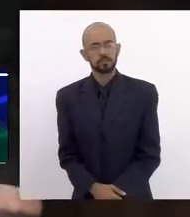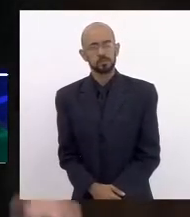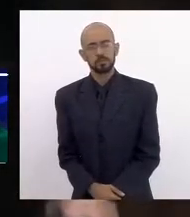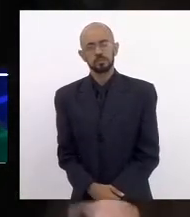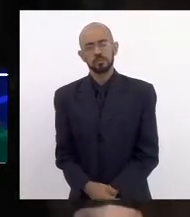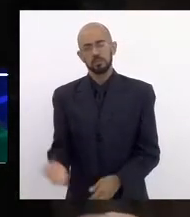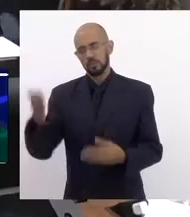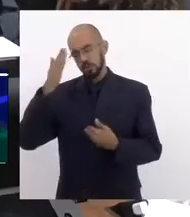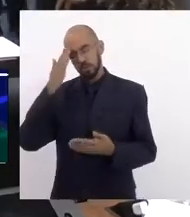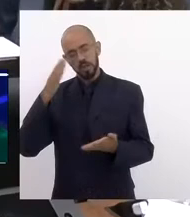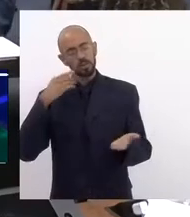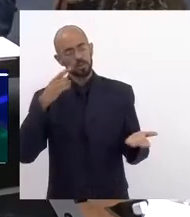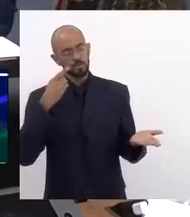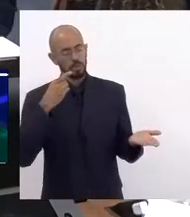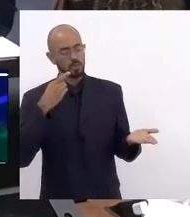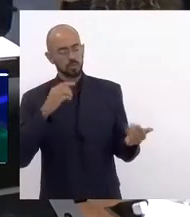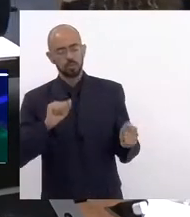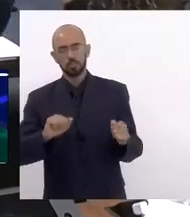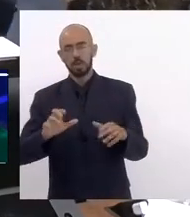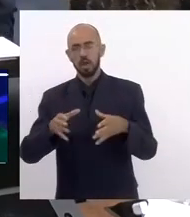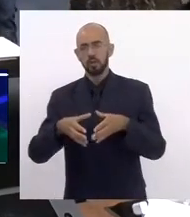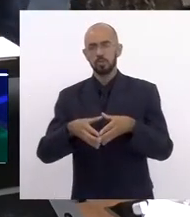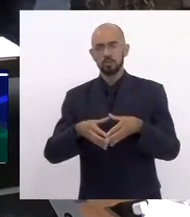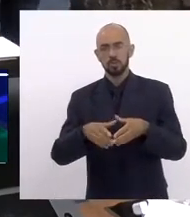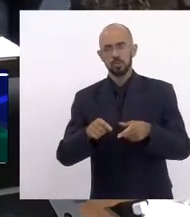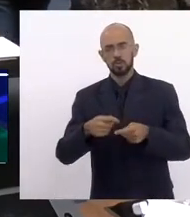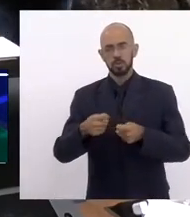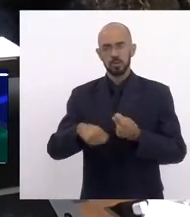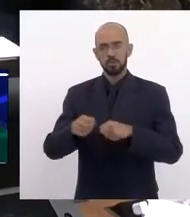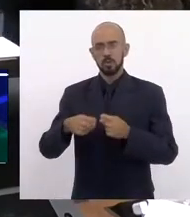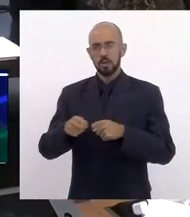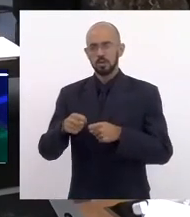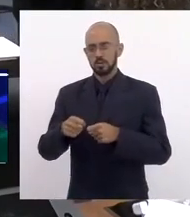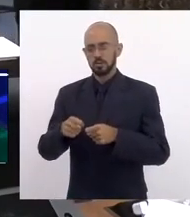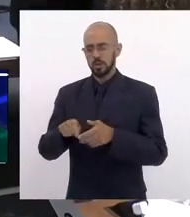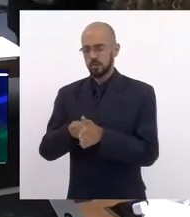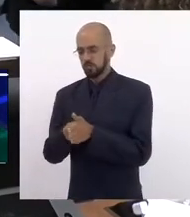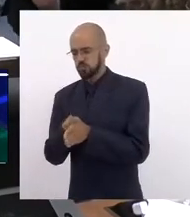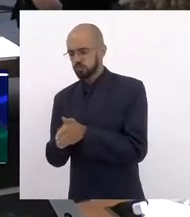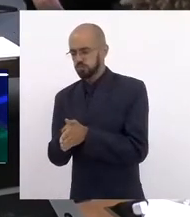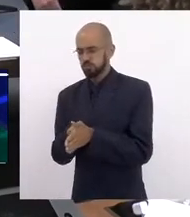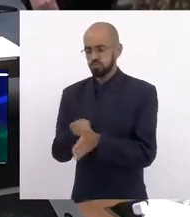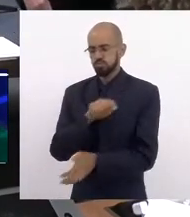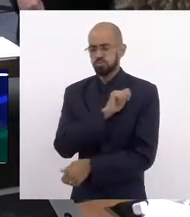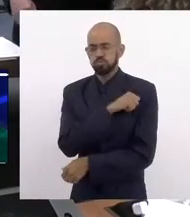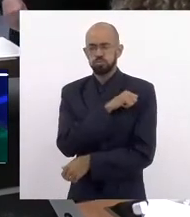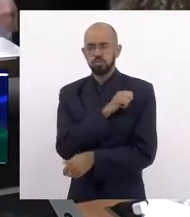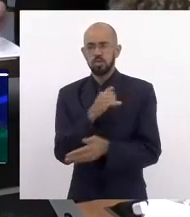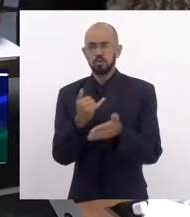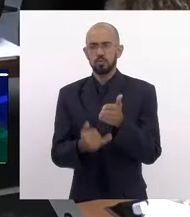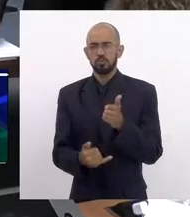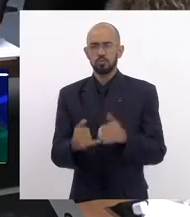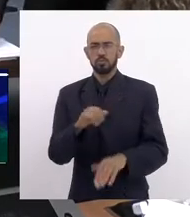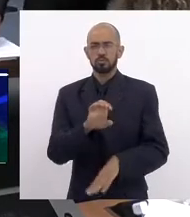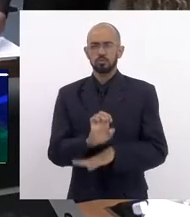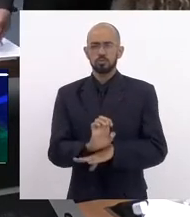Obrigada, deputado. Pela Comissão de Tributação, Controle de Arrecadação Estadual e Fiscalização dos Tributos Estaduais, deputado Luiz